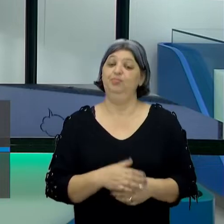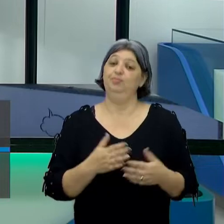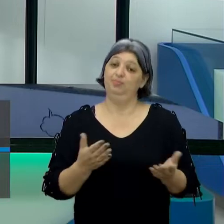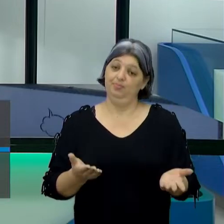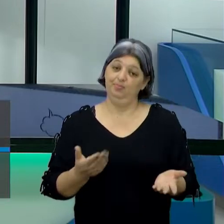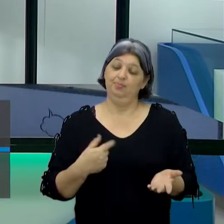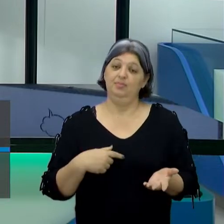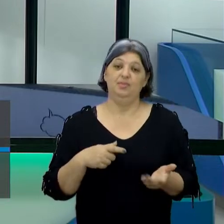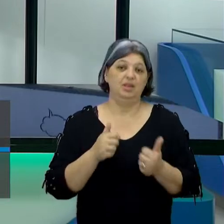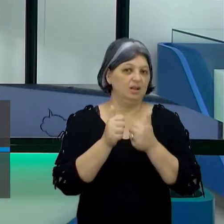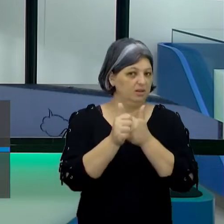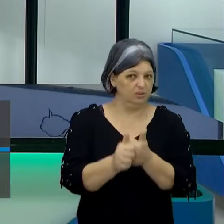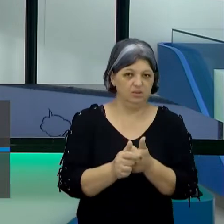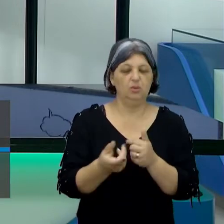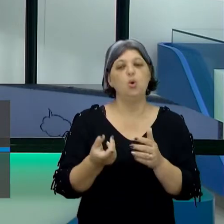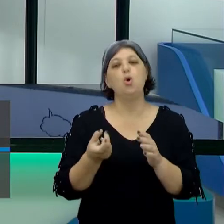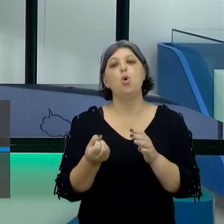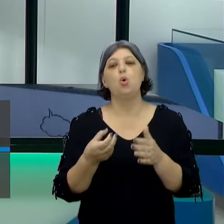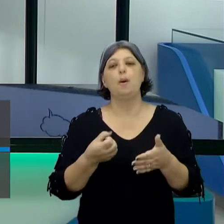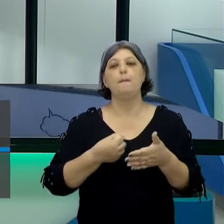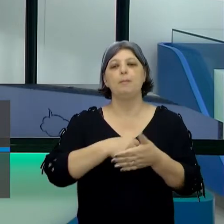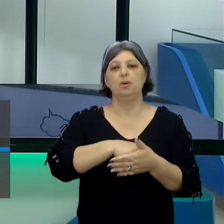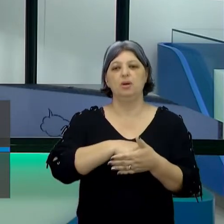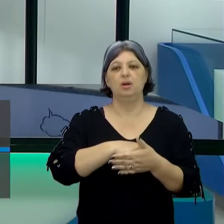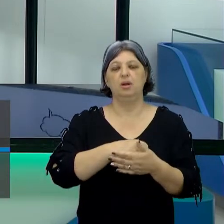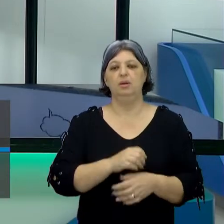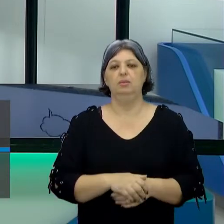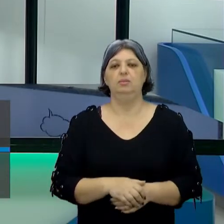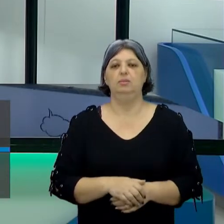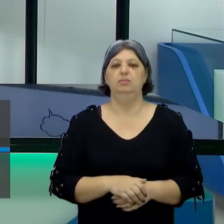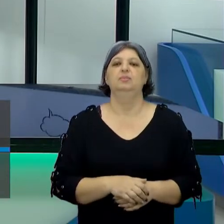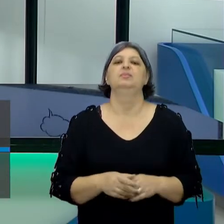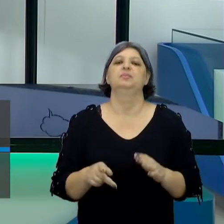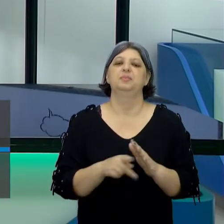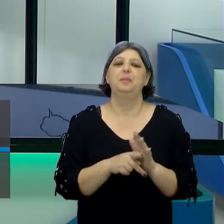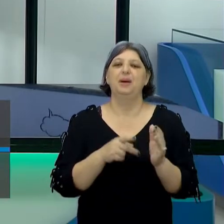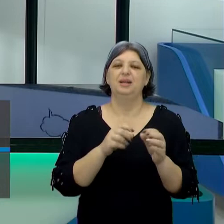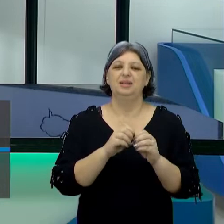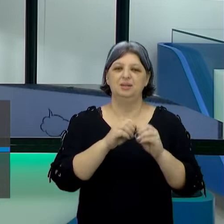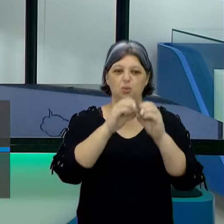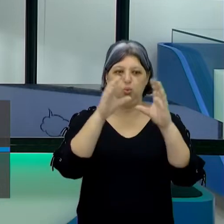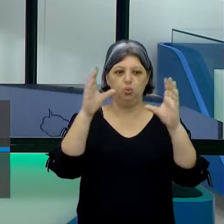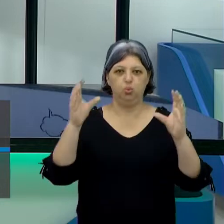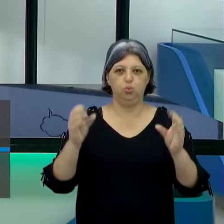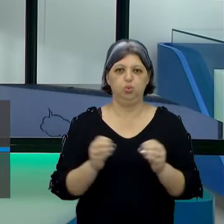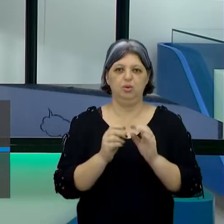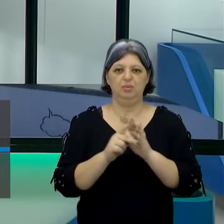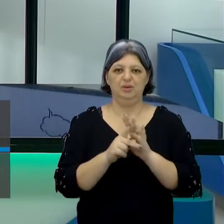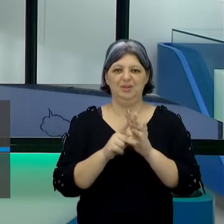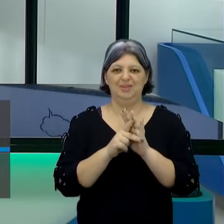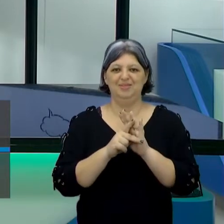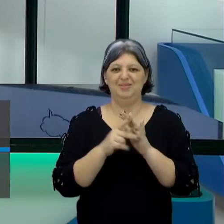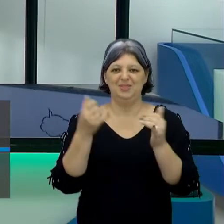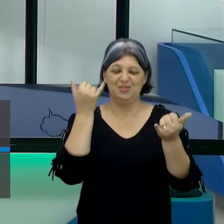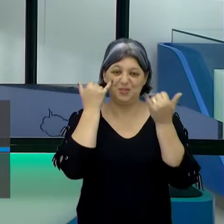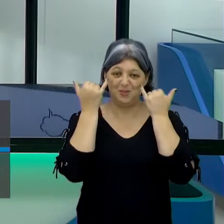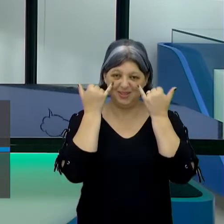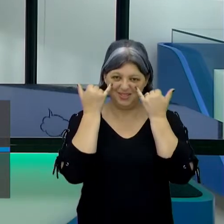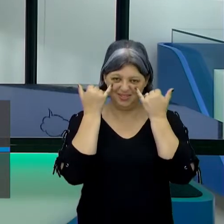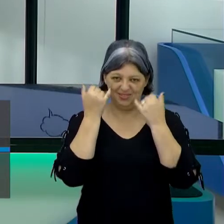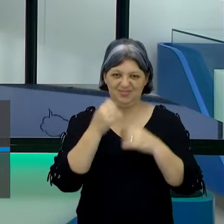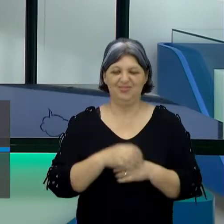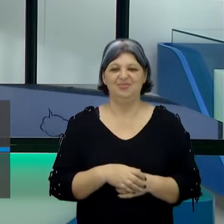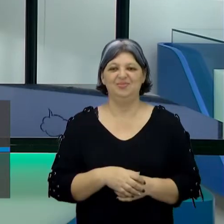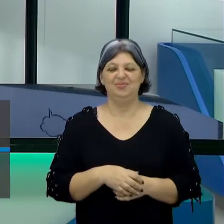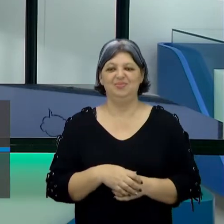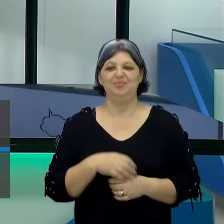Não seguir, bloquear, o que cria? Cria uma bolha, uma bolha é. de informação. O meu tem uma bolha. Então, o que acontece?